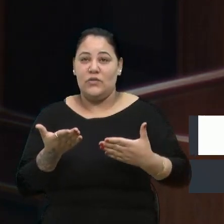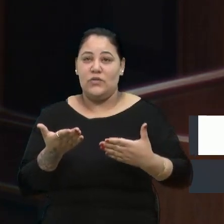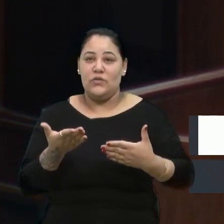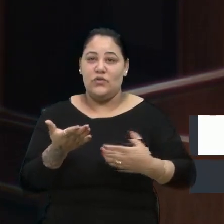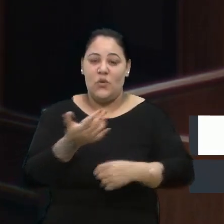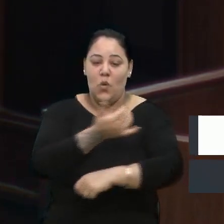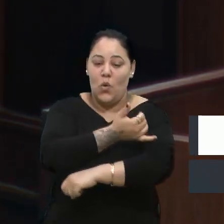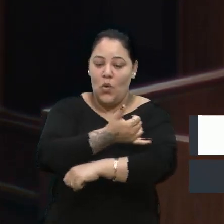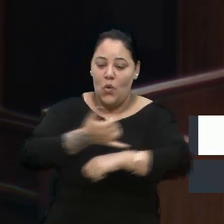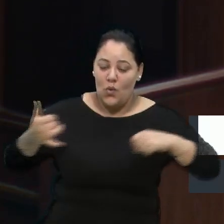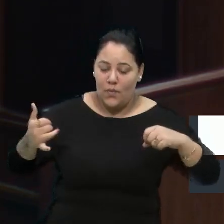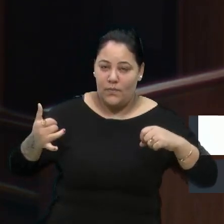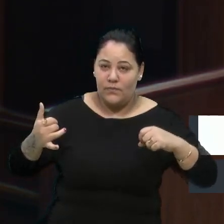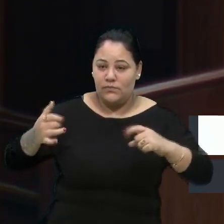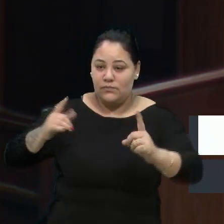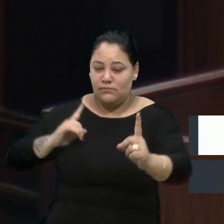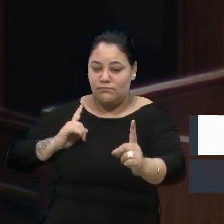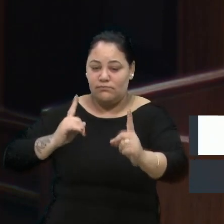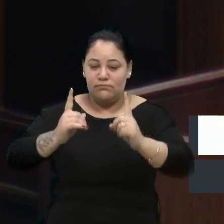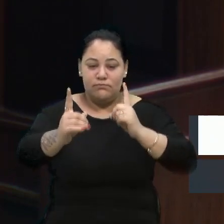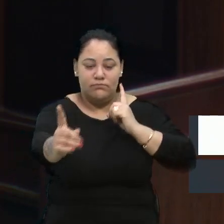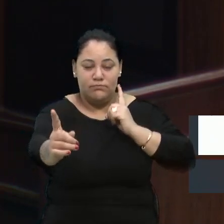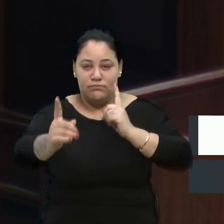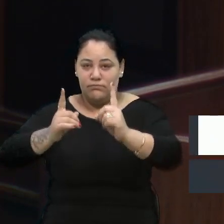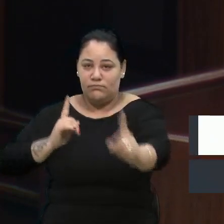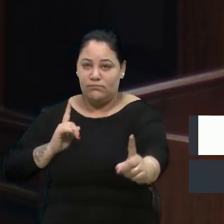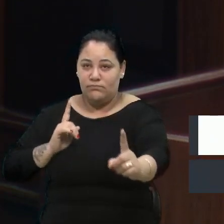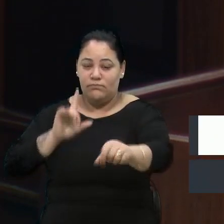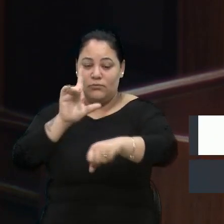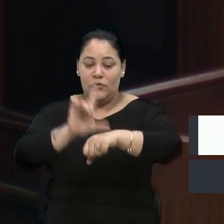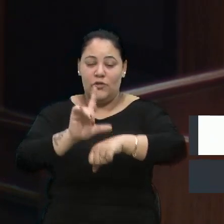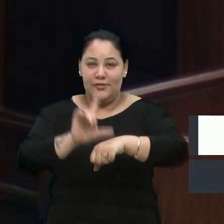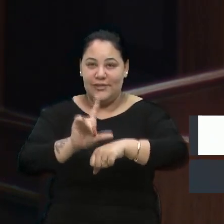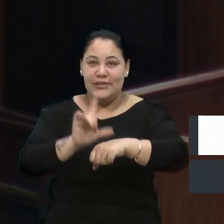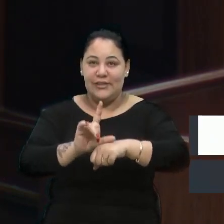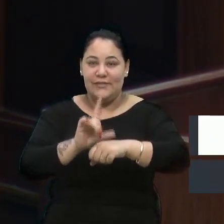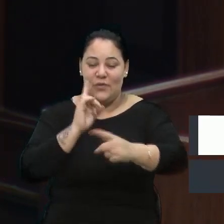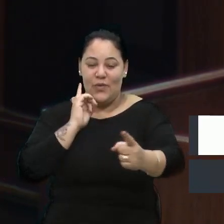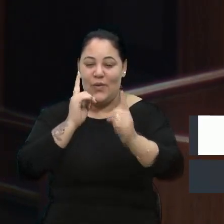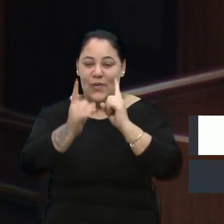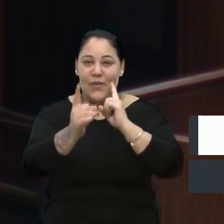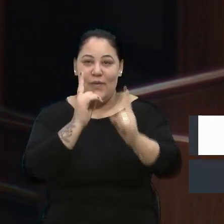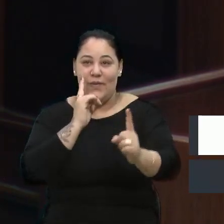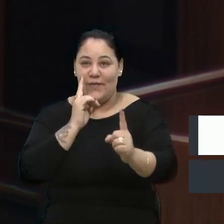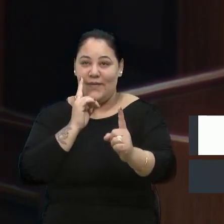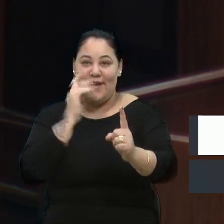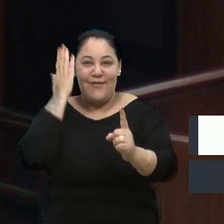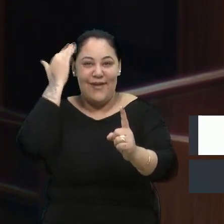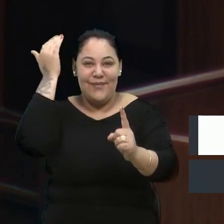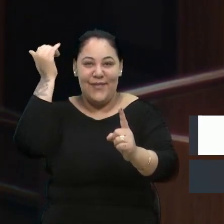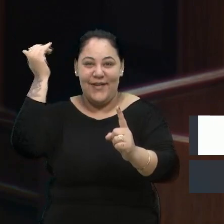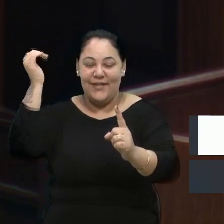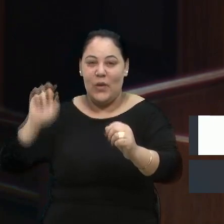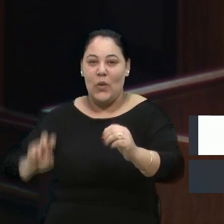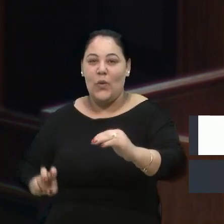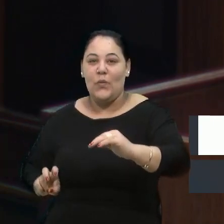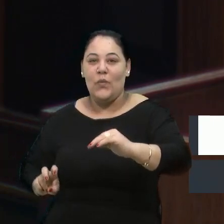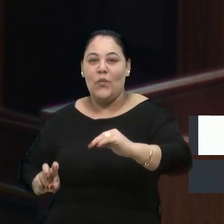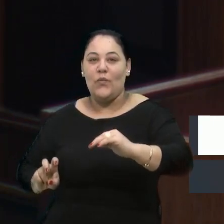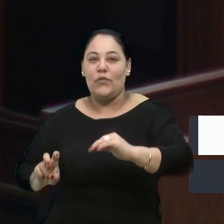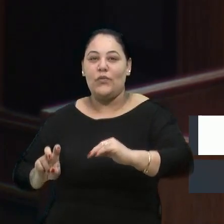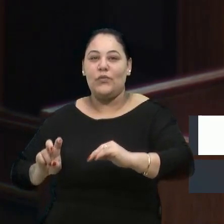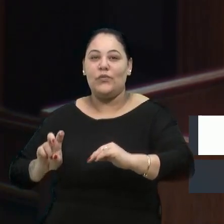para outra, através de uma galeria, a famosa escada rolante, né?